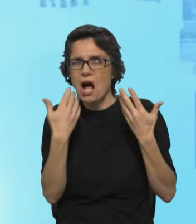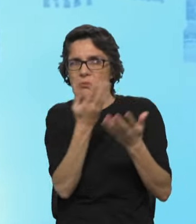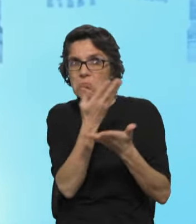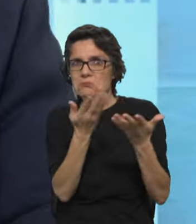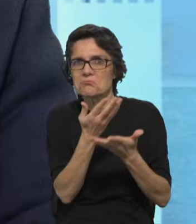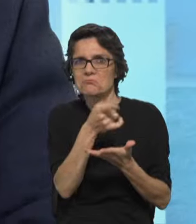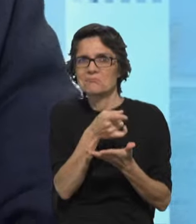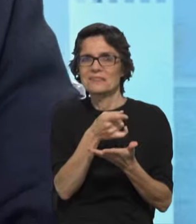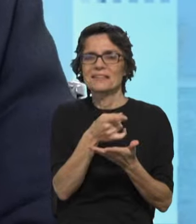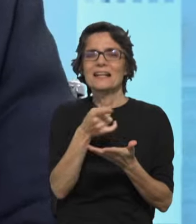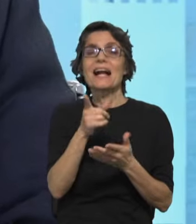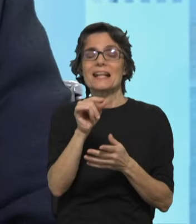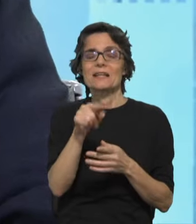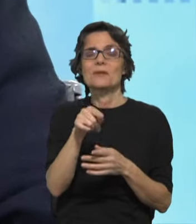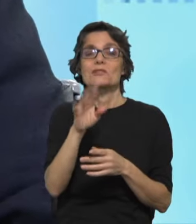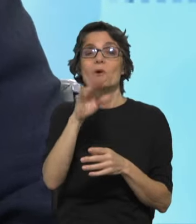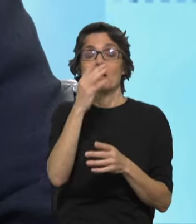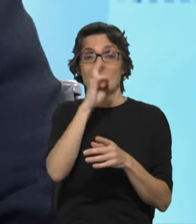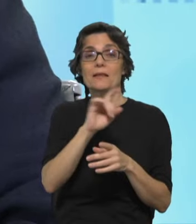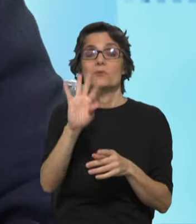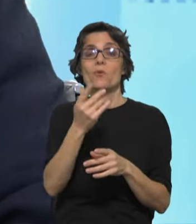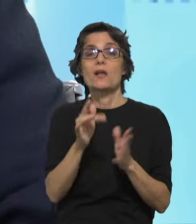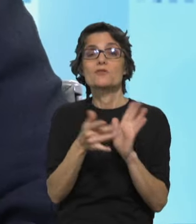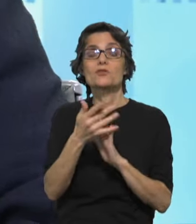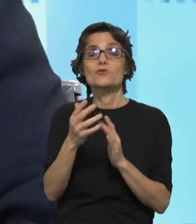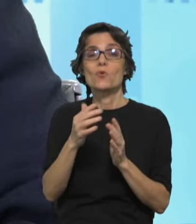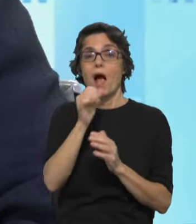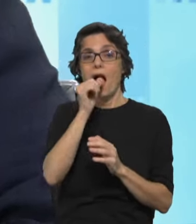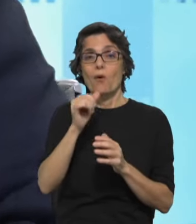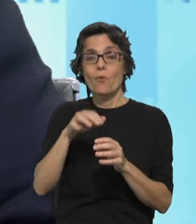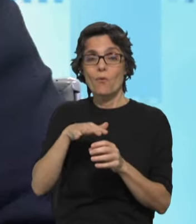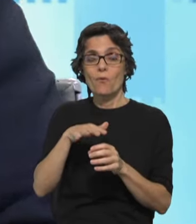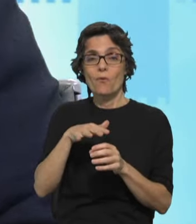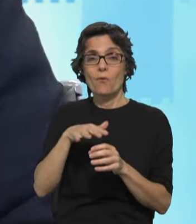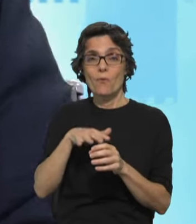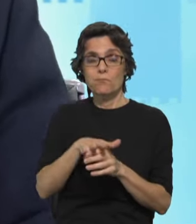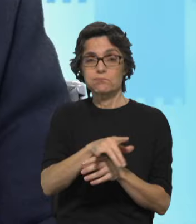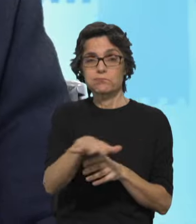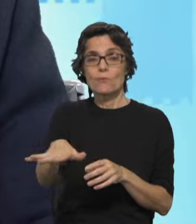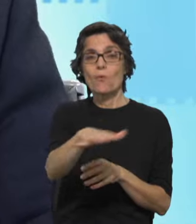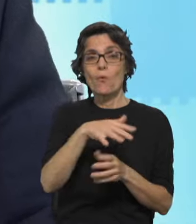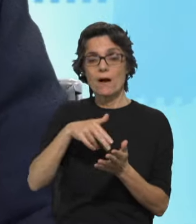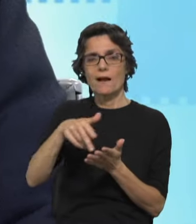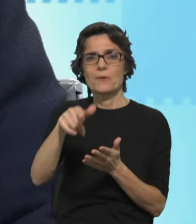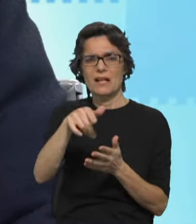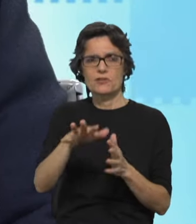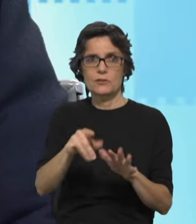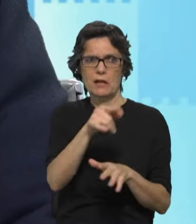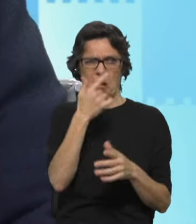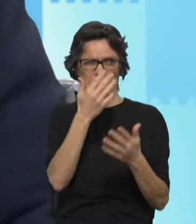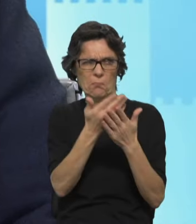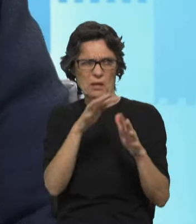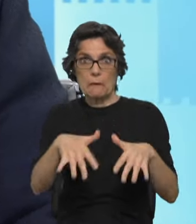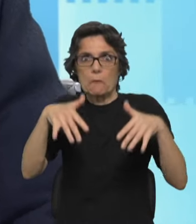já quando naquele episódio em que Jesus caminha sobre as águas, alguns pensam que ele é um fantasma. E, portanto, no fundo, Deus, quando